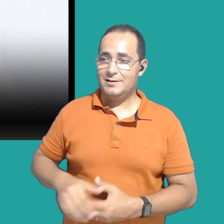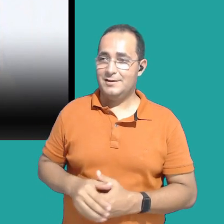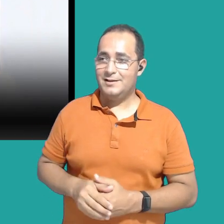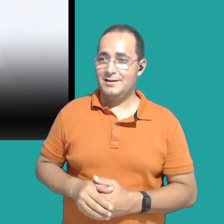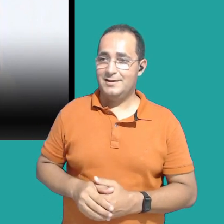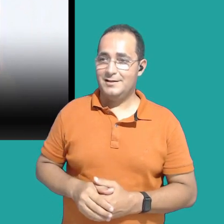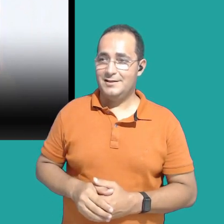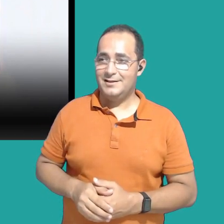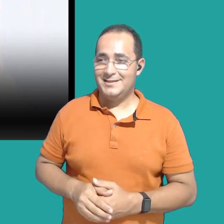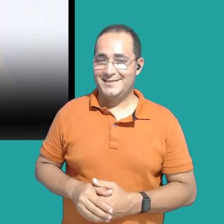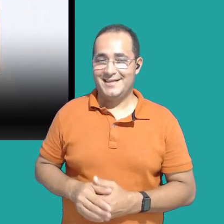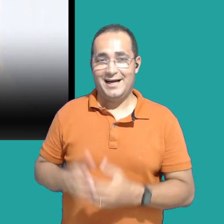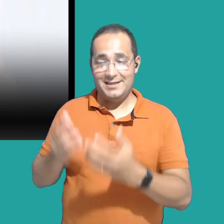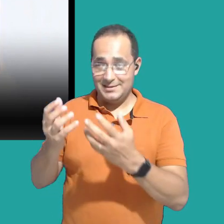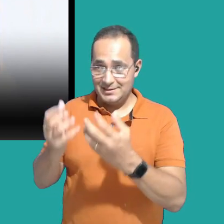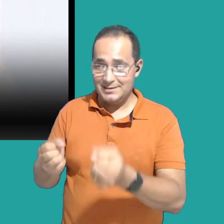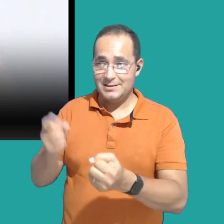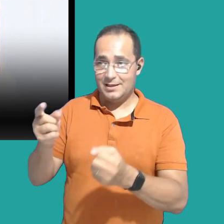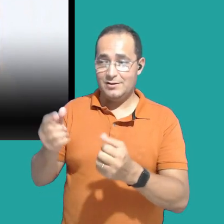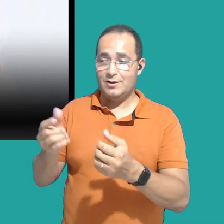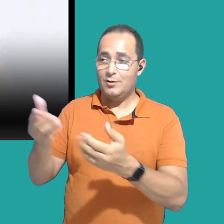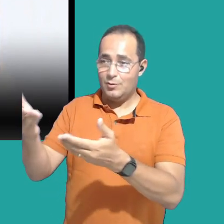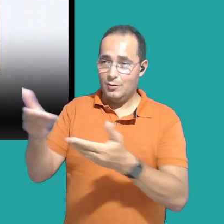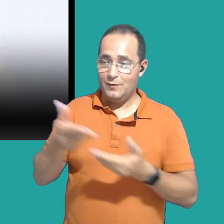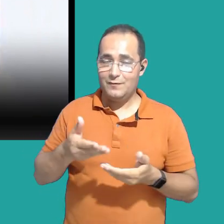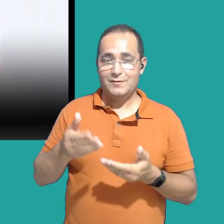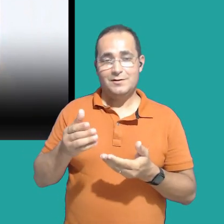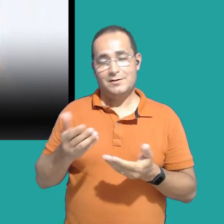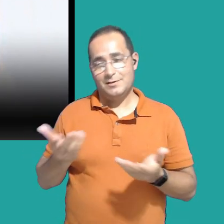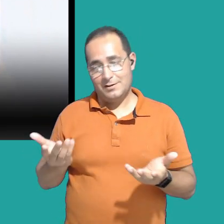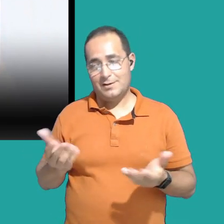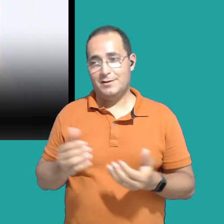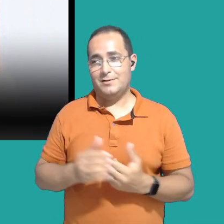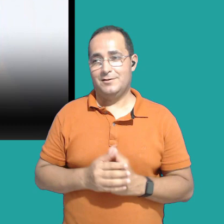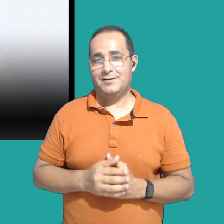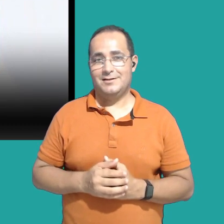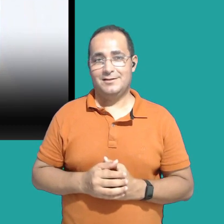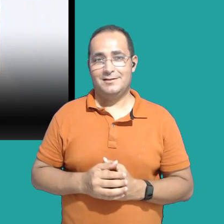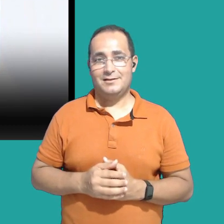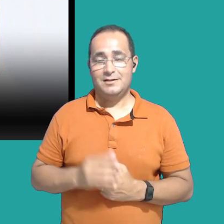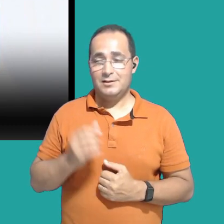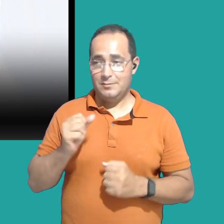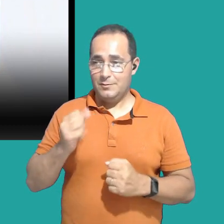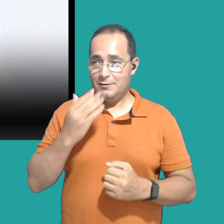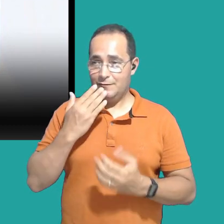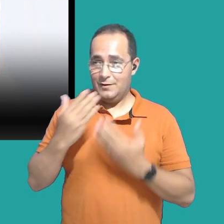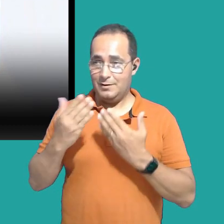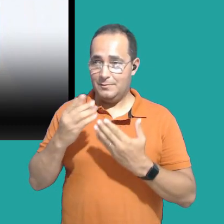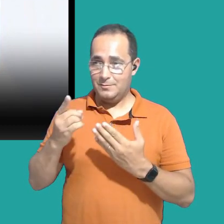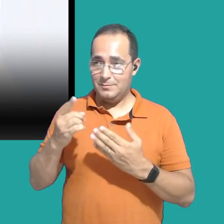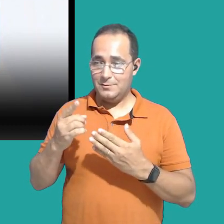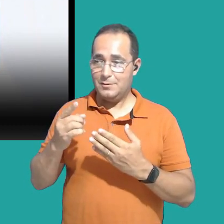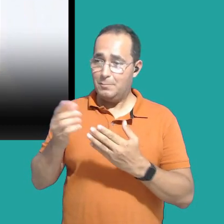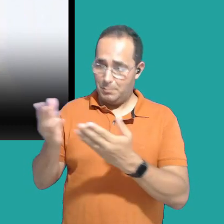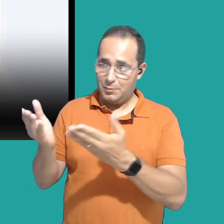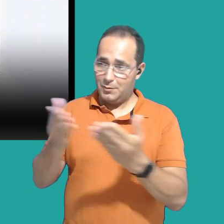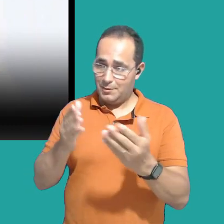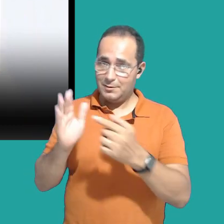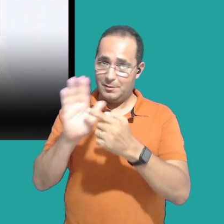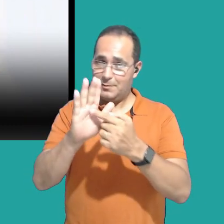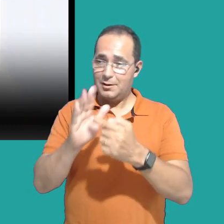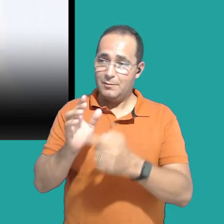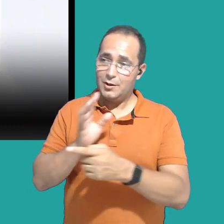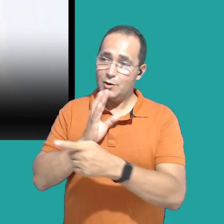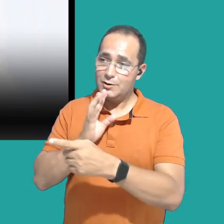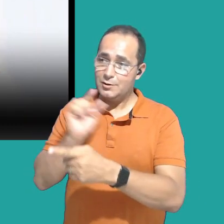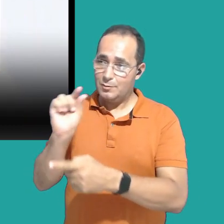grande de recebê-la, por ter aceitado o convite, é claro. E passo a palavra para